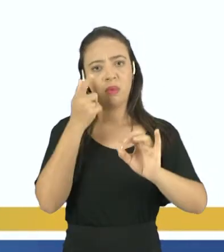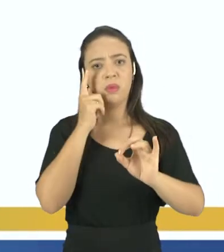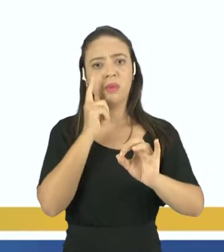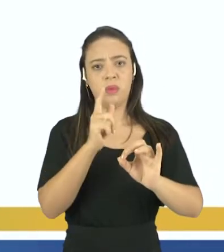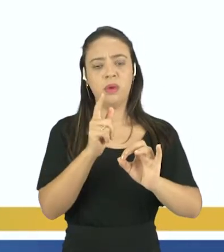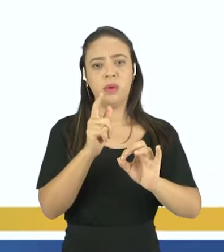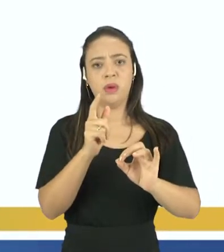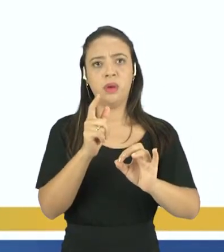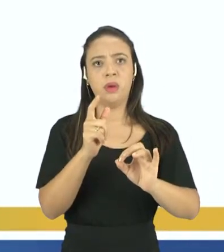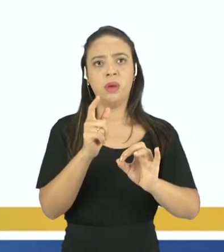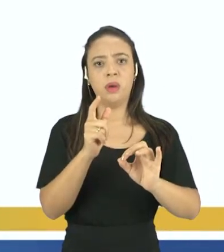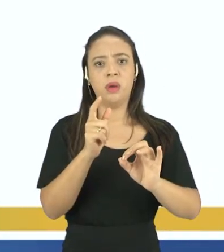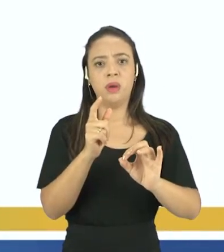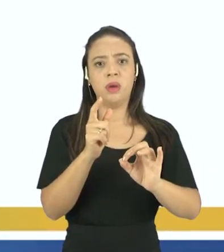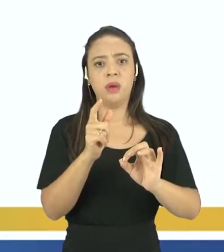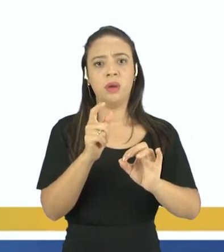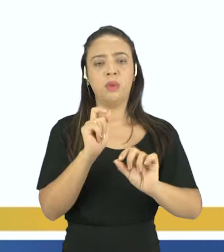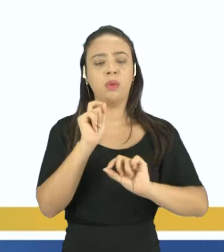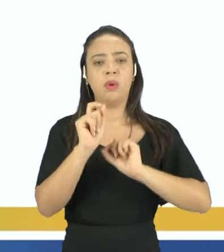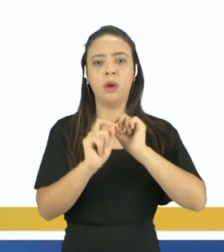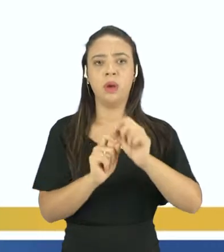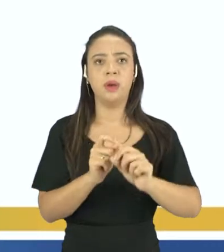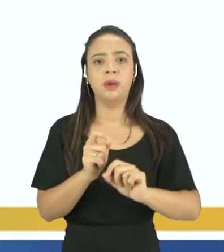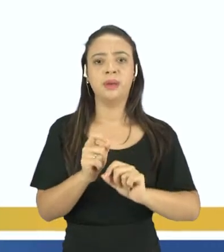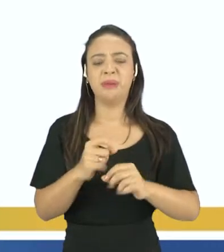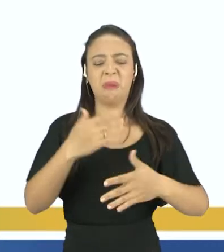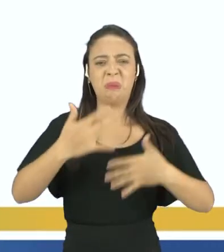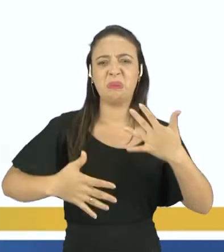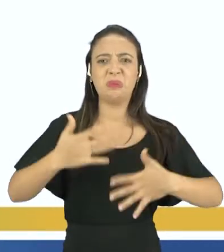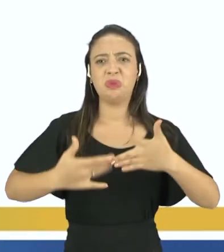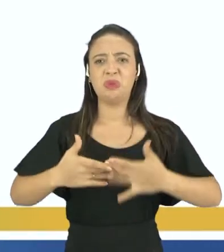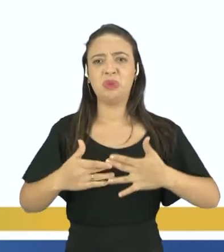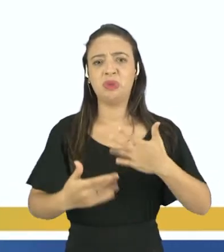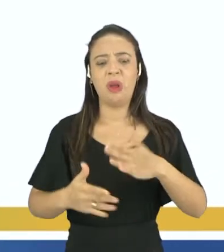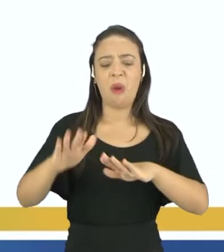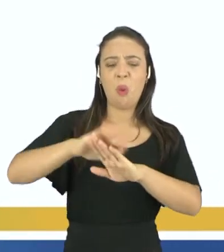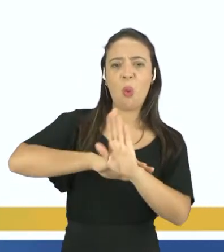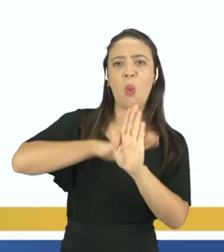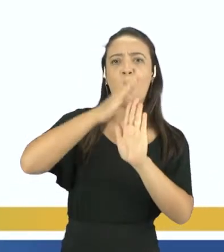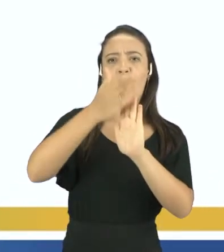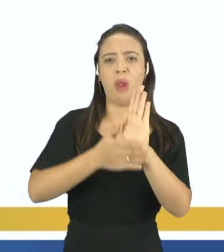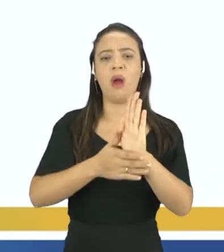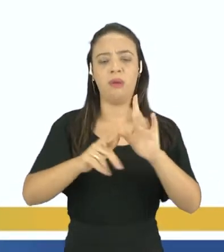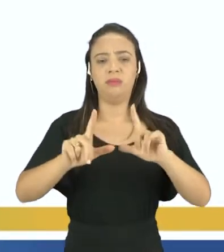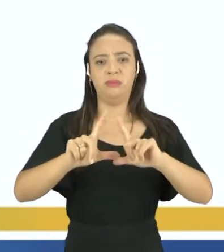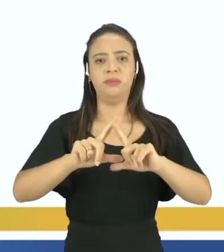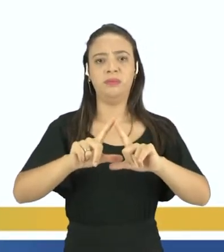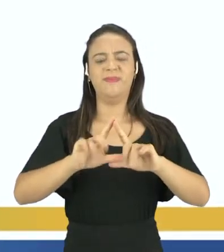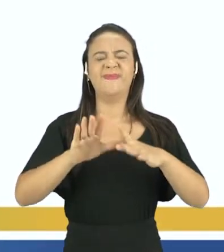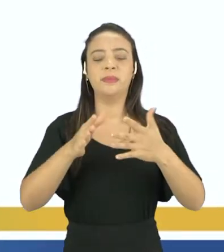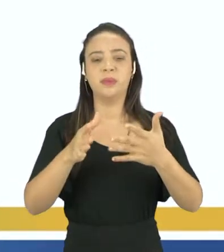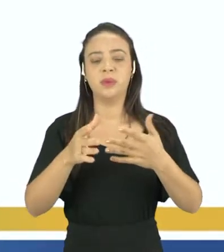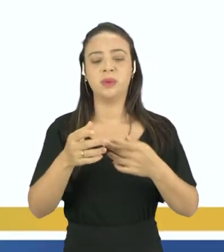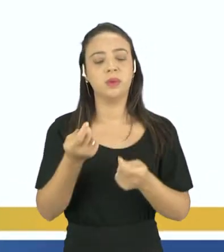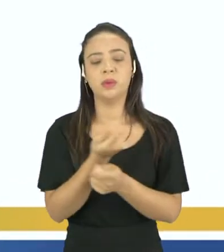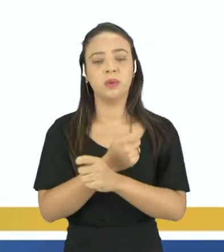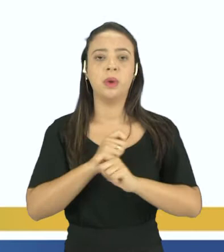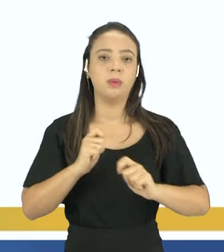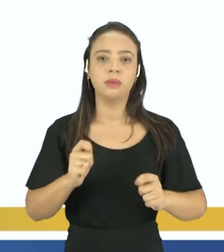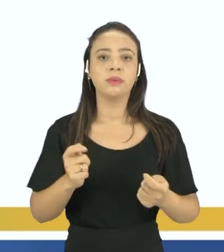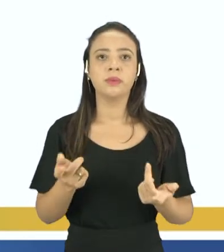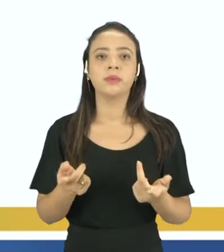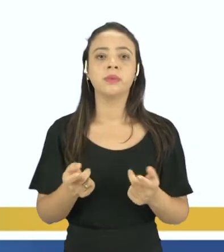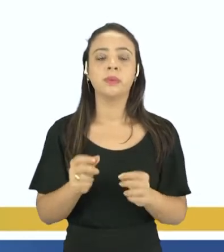ao outro né e não seja confundido com próprio lado né do Triângulo então a gente não consegue traçar